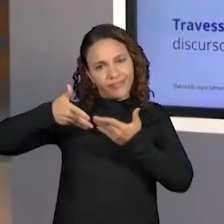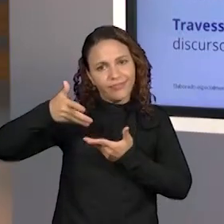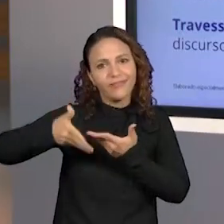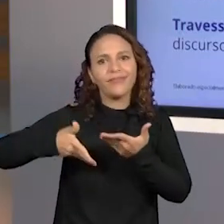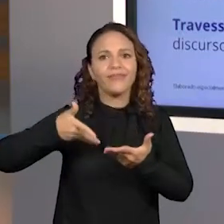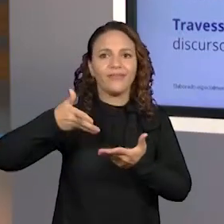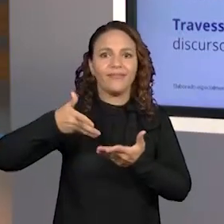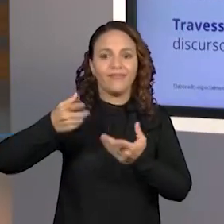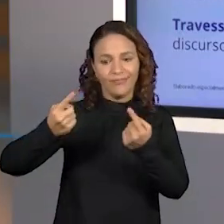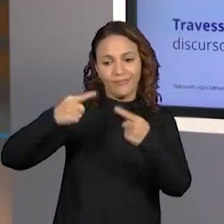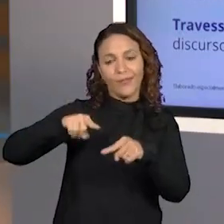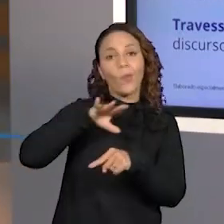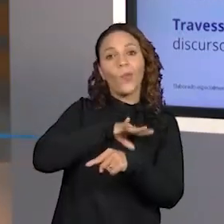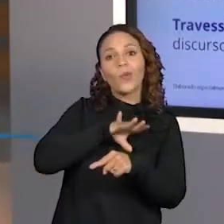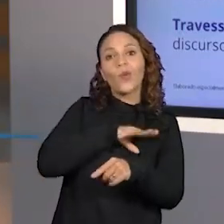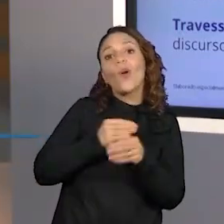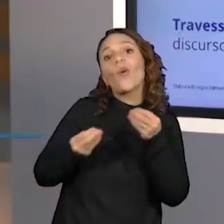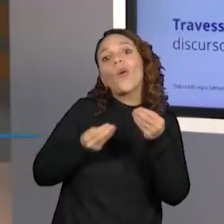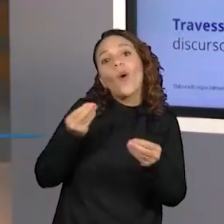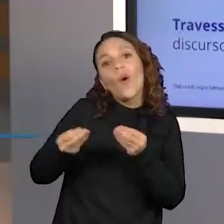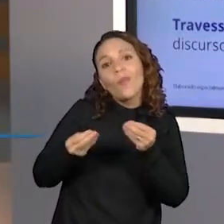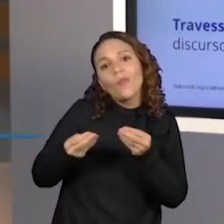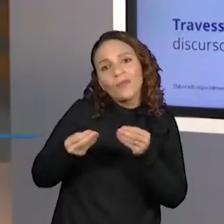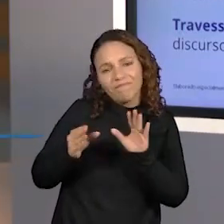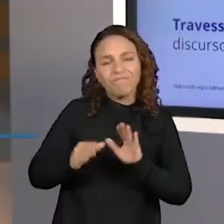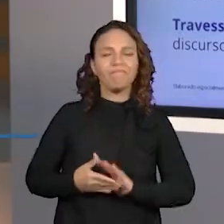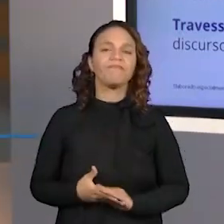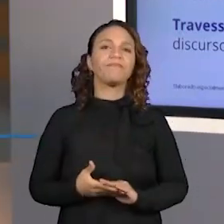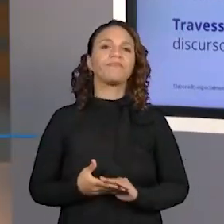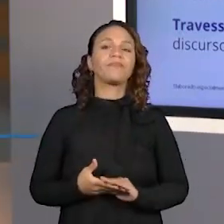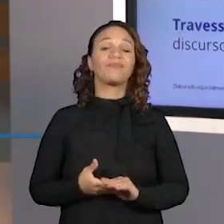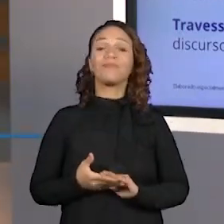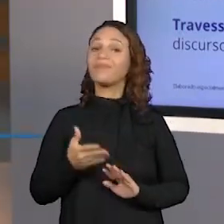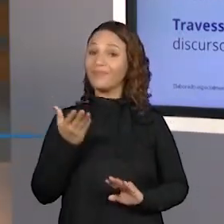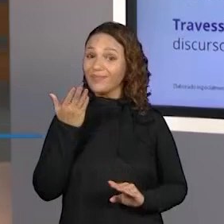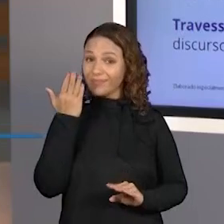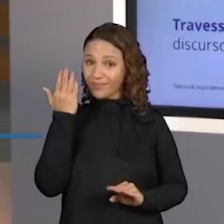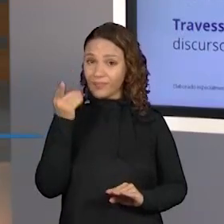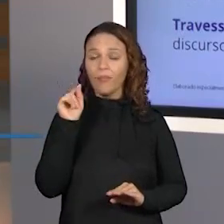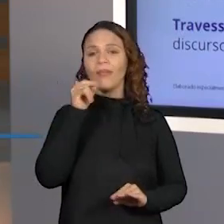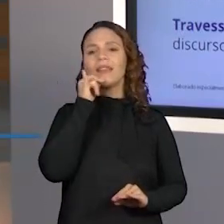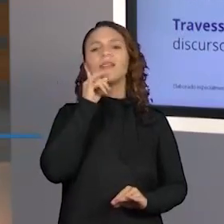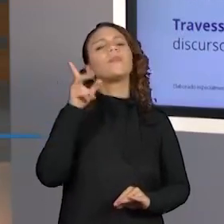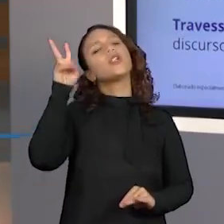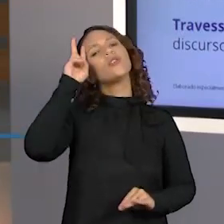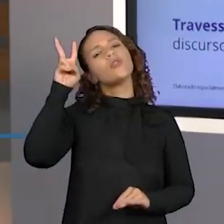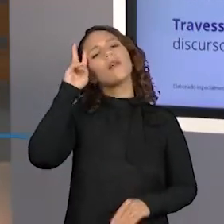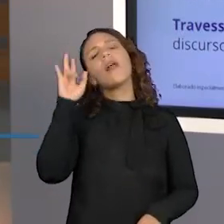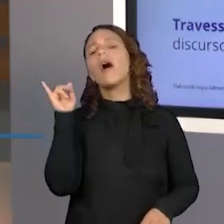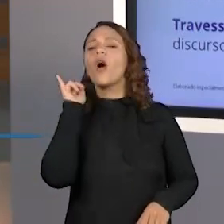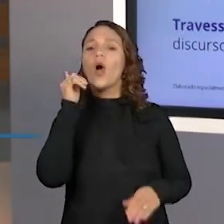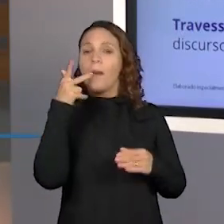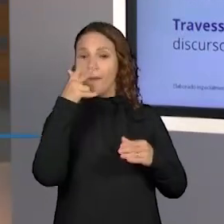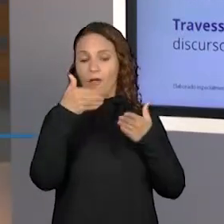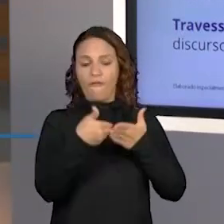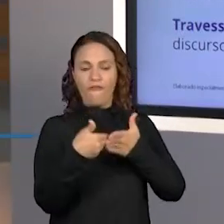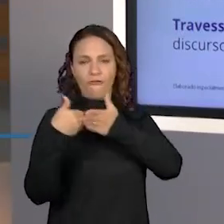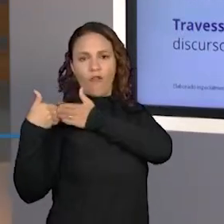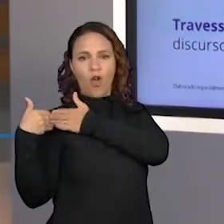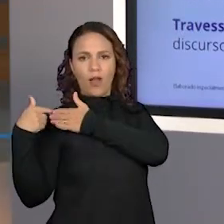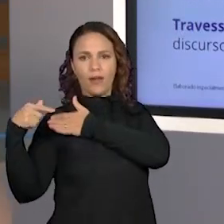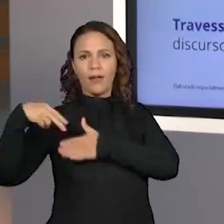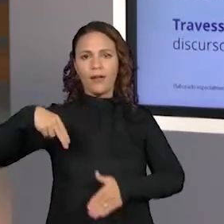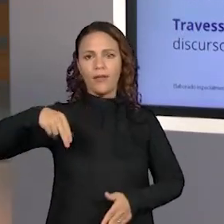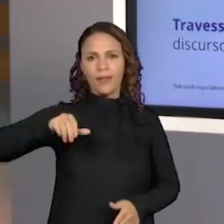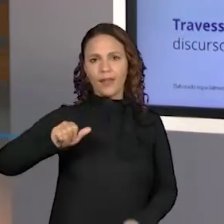então, a escrita estava sendo feita, a fala estava sendo feita pelo narrador. Maria estava triste